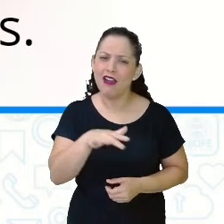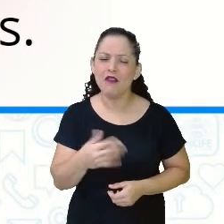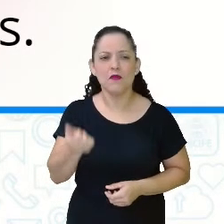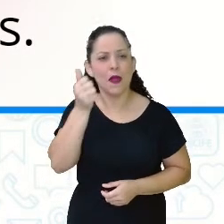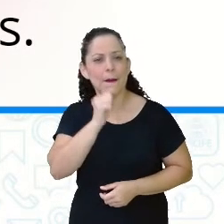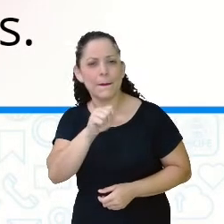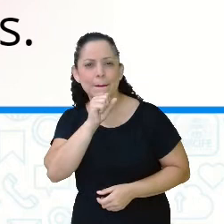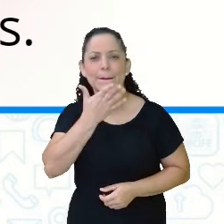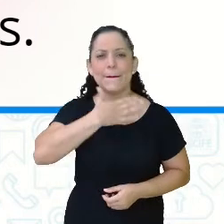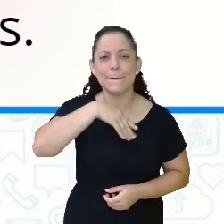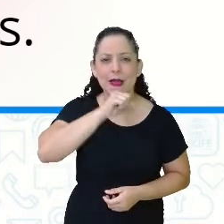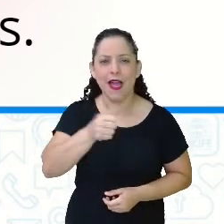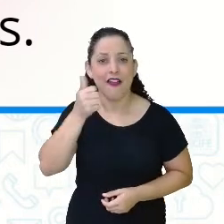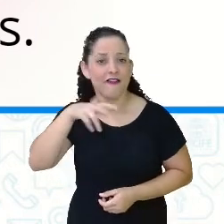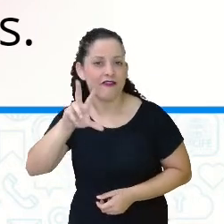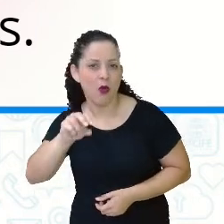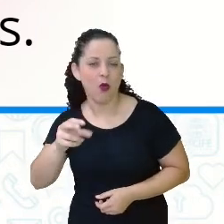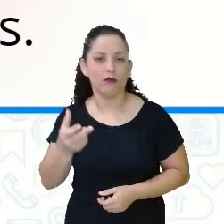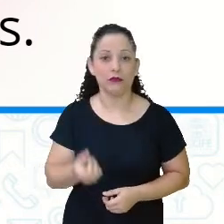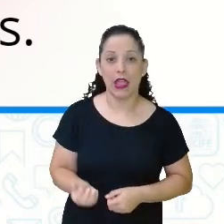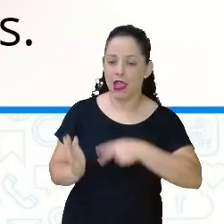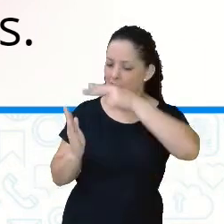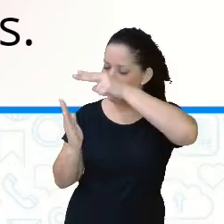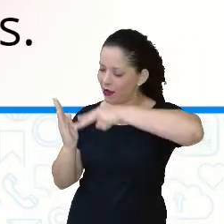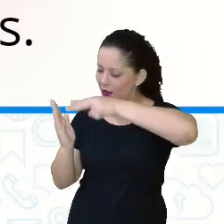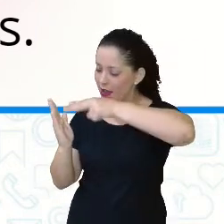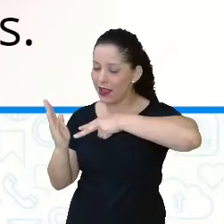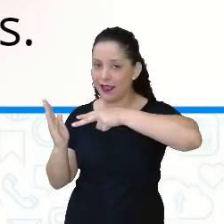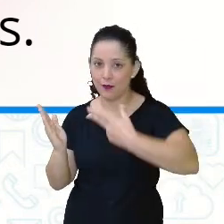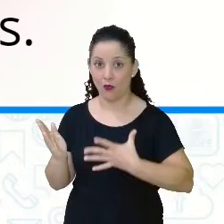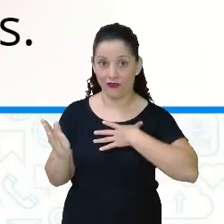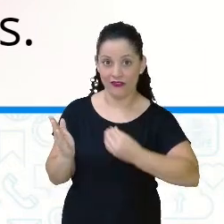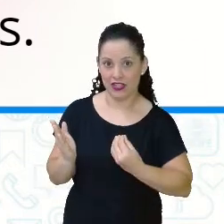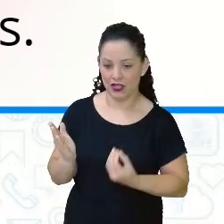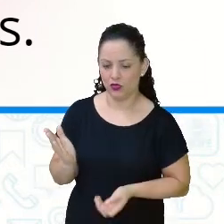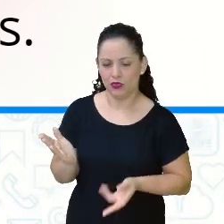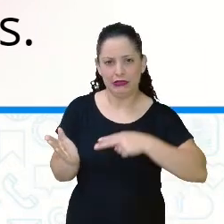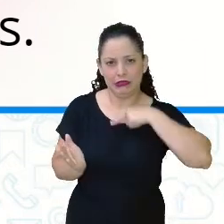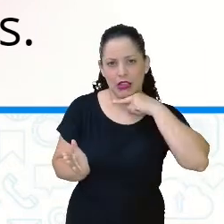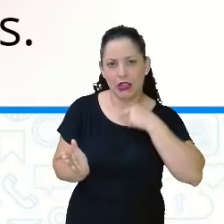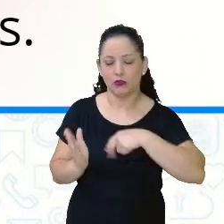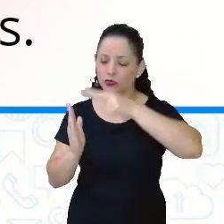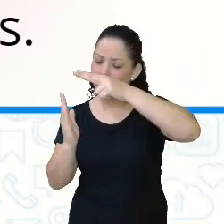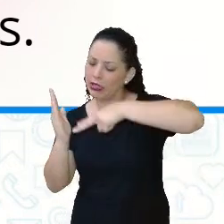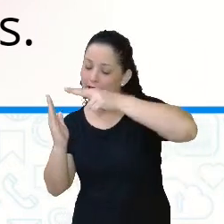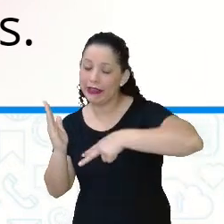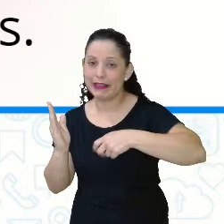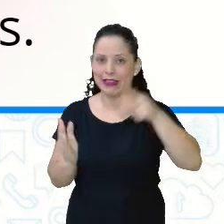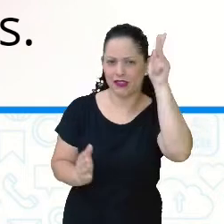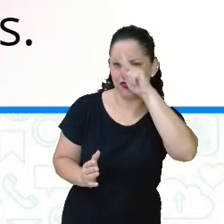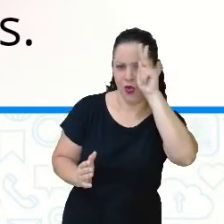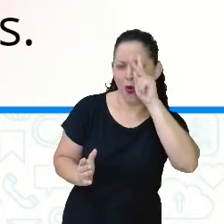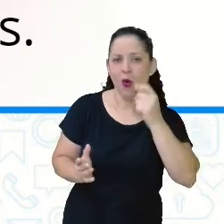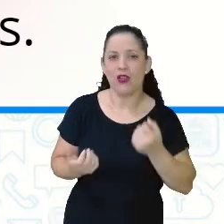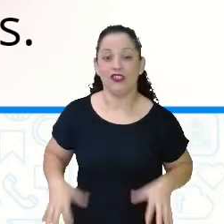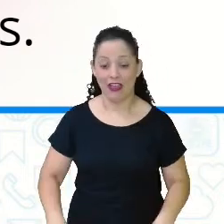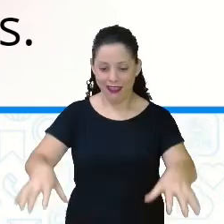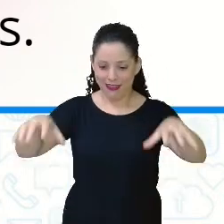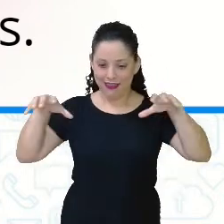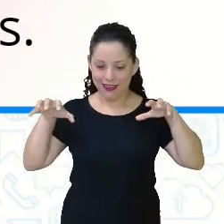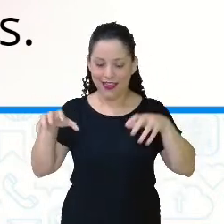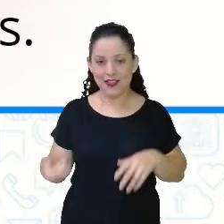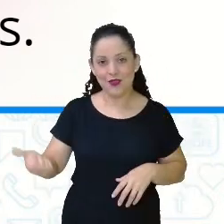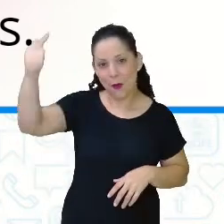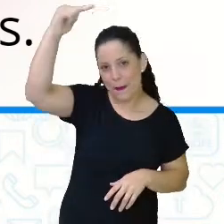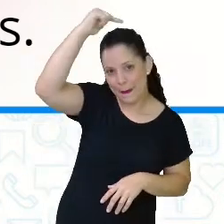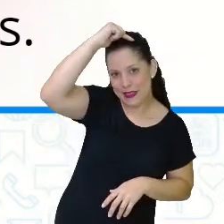avós costumam ler para crianças histórias que se passam em reinos distantes e envolvem príncipes,